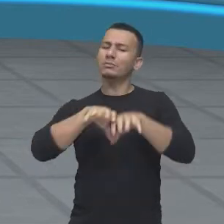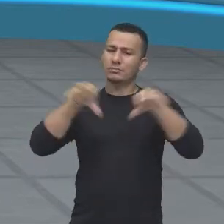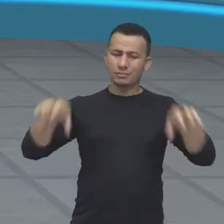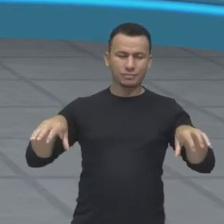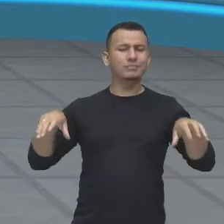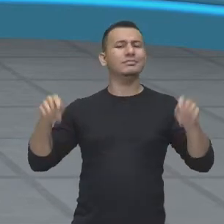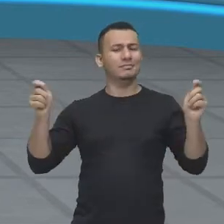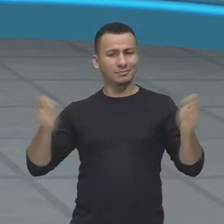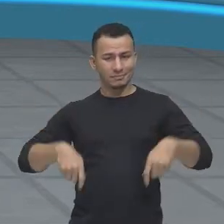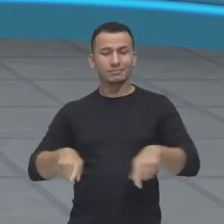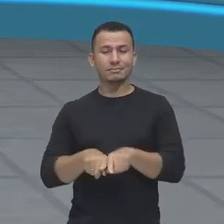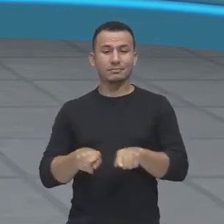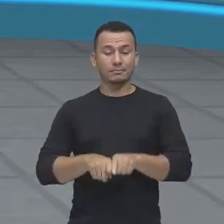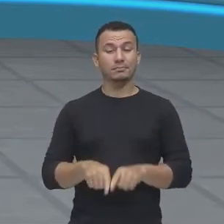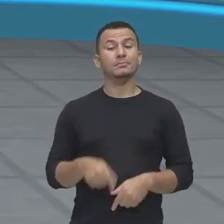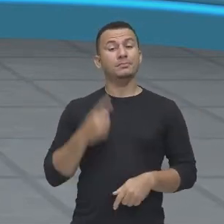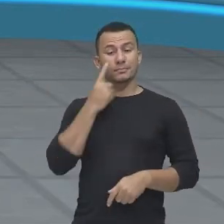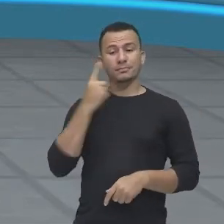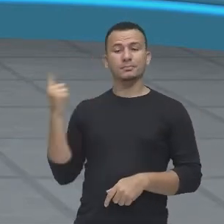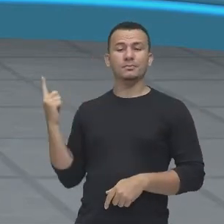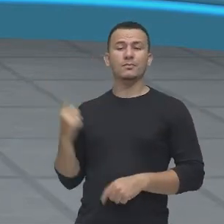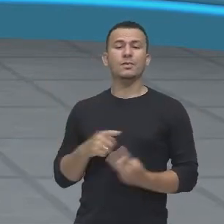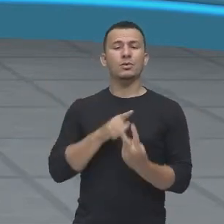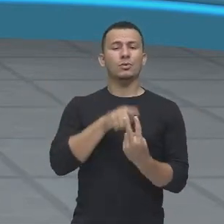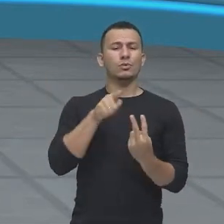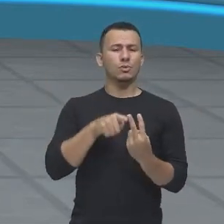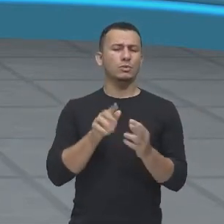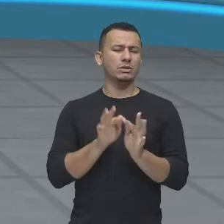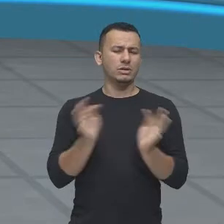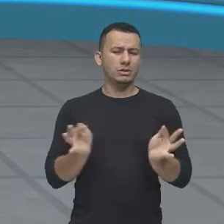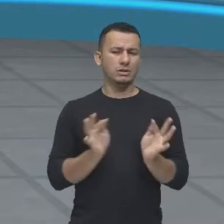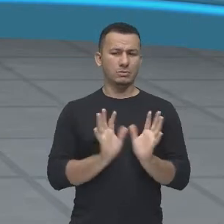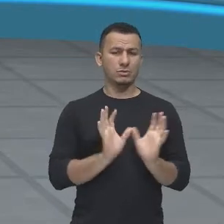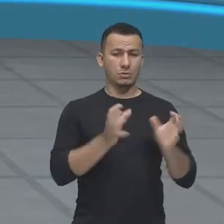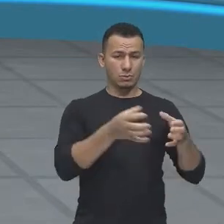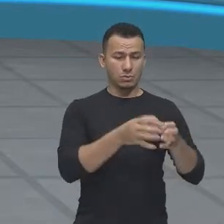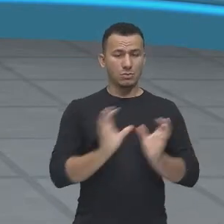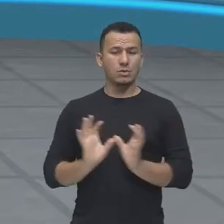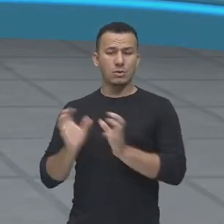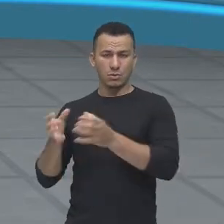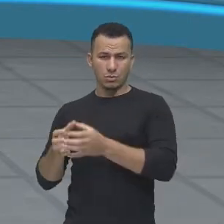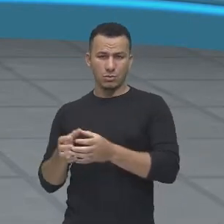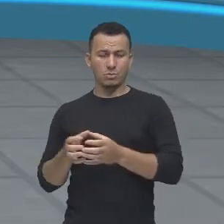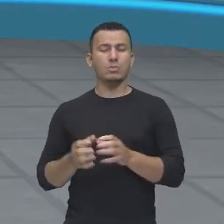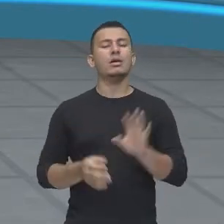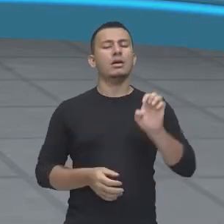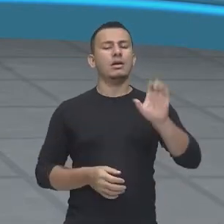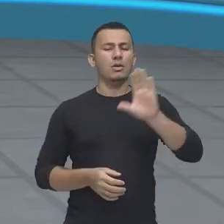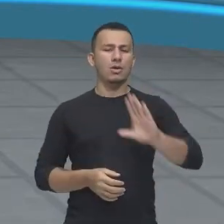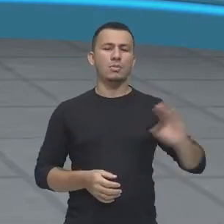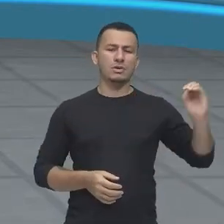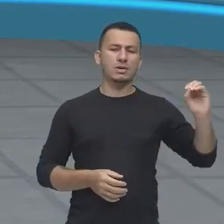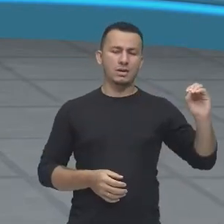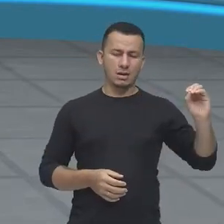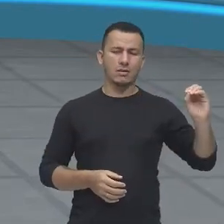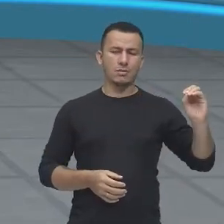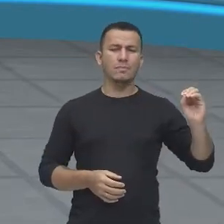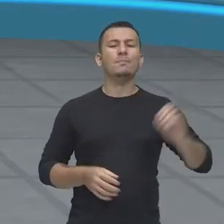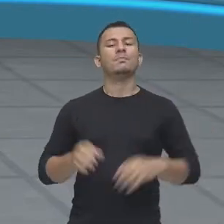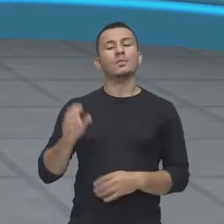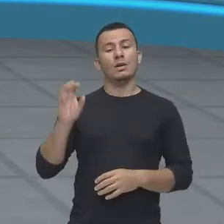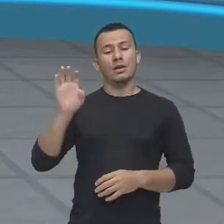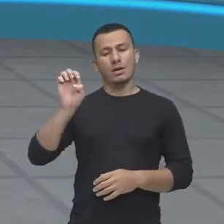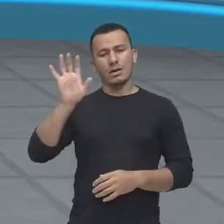mapas, só são duas, né, uma divisão um pouco mais simples. Europa Ocidental, Europa Oriental, e é sobre este grupo de países que nós vamos